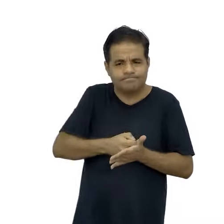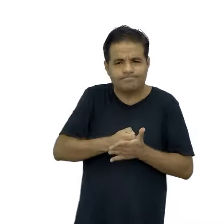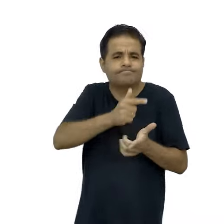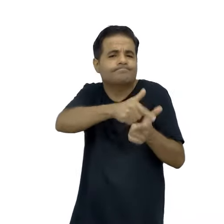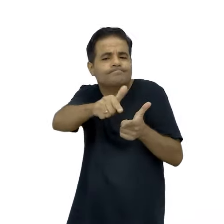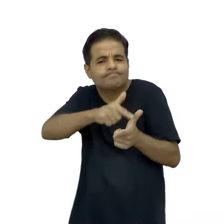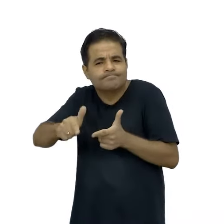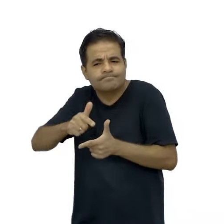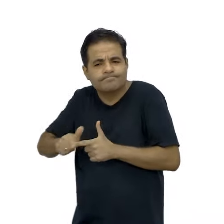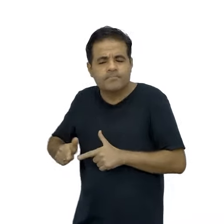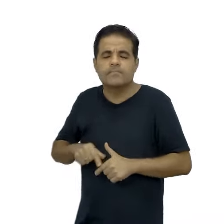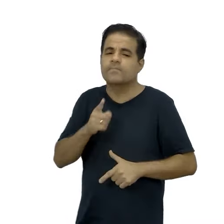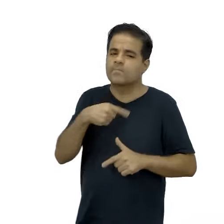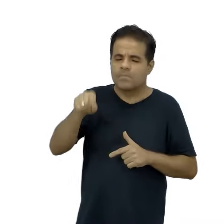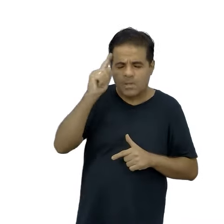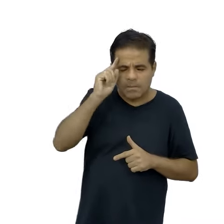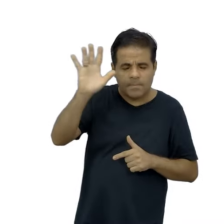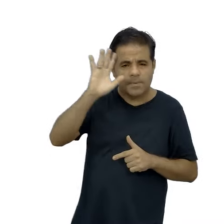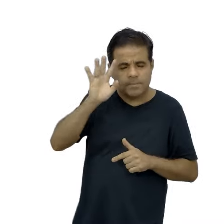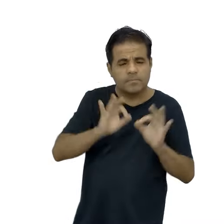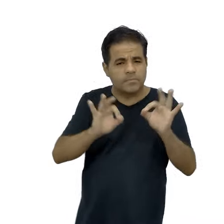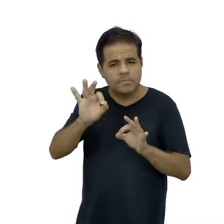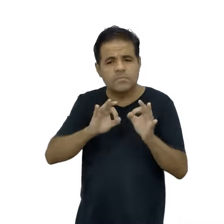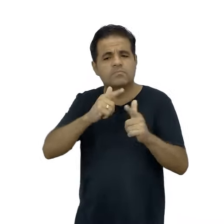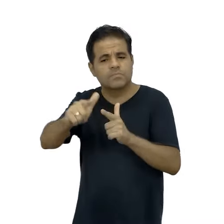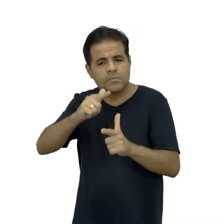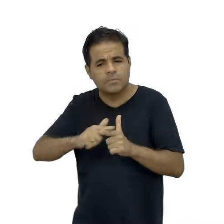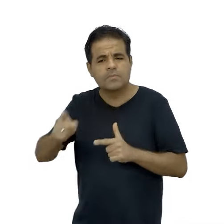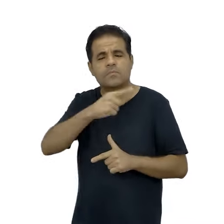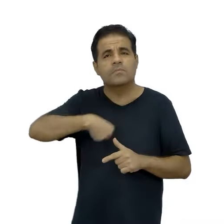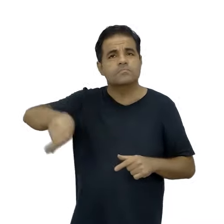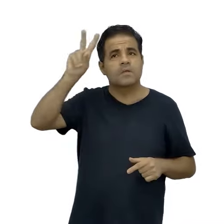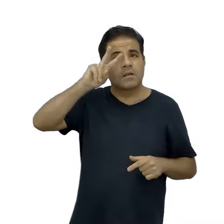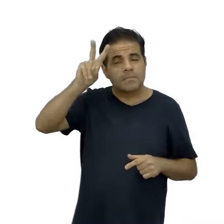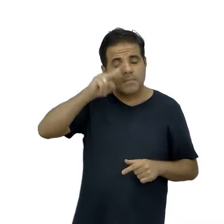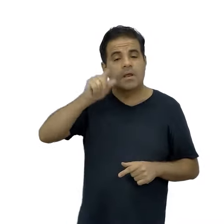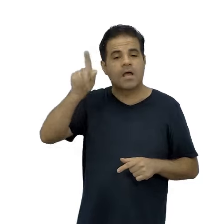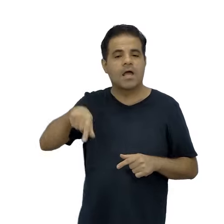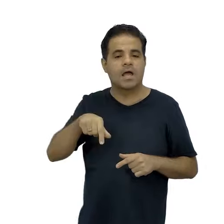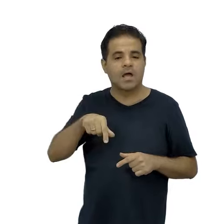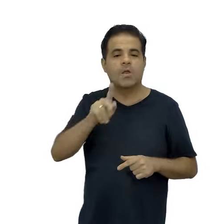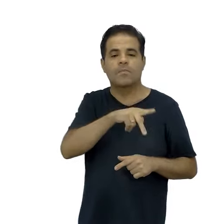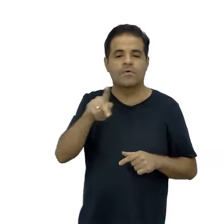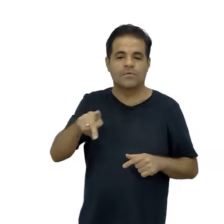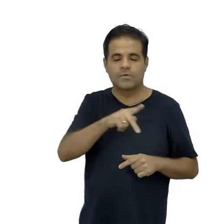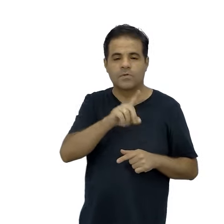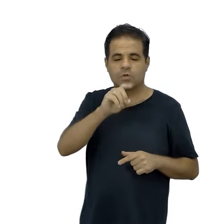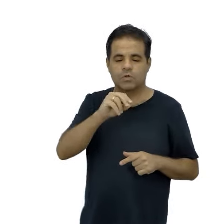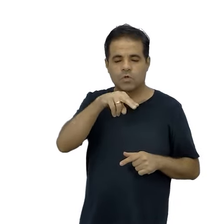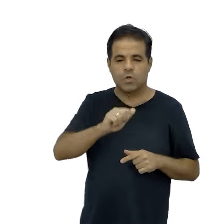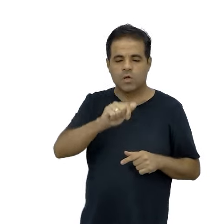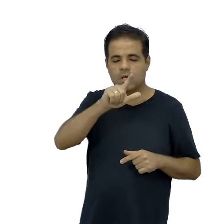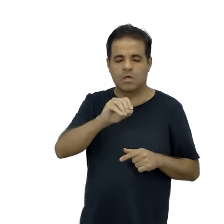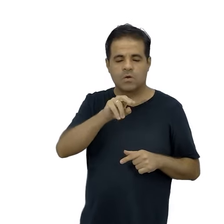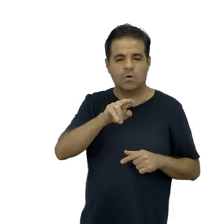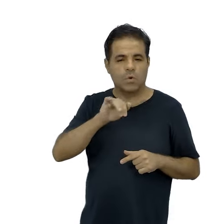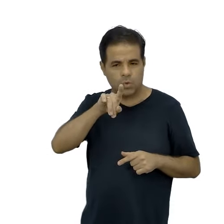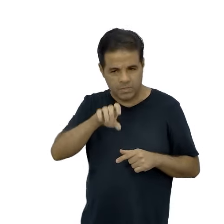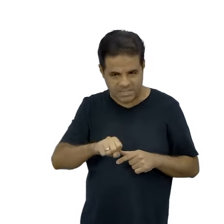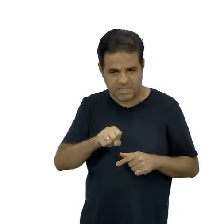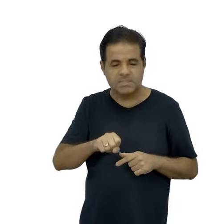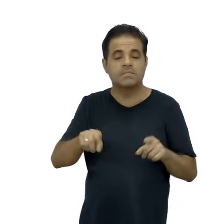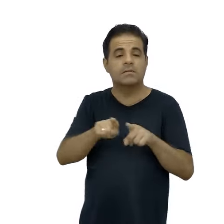problemas. E quando nós pensamos em resolução de problemas, nós lembramos da professora Dona Lourdes Onoshiki,